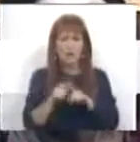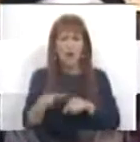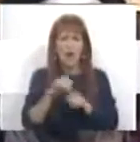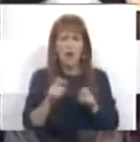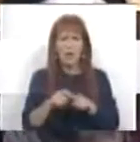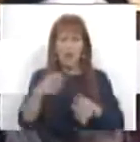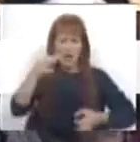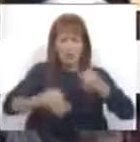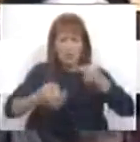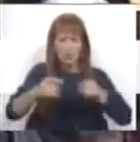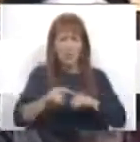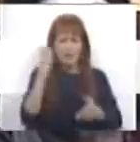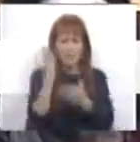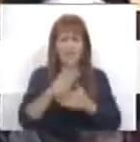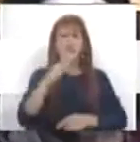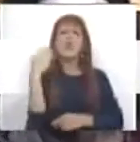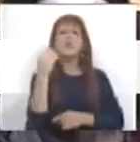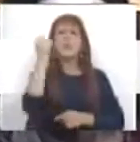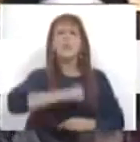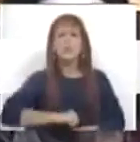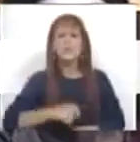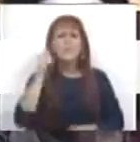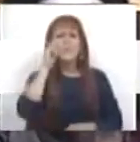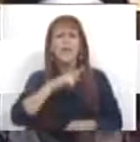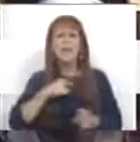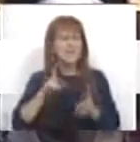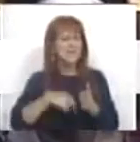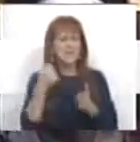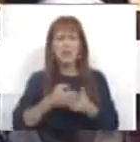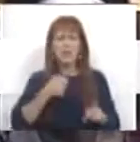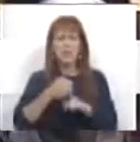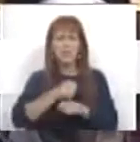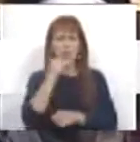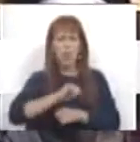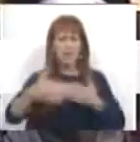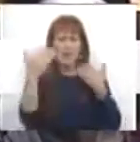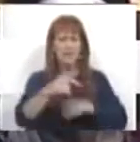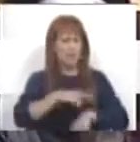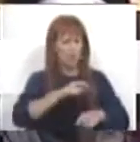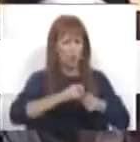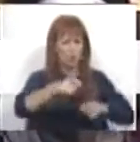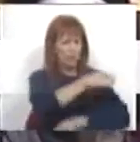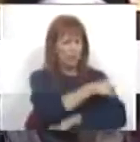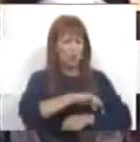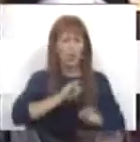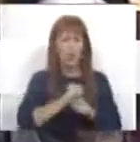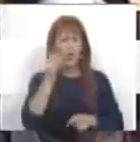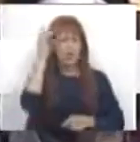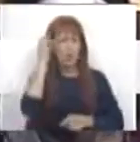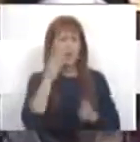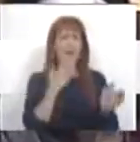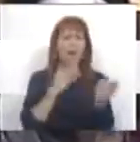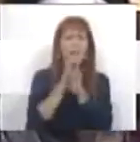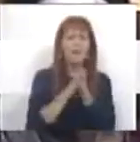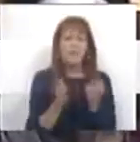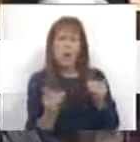extensão aparelhística a partir da juventude? Quem sempre combateu a limitação de mandatos ou usou truques para